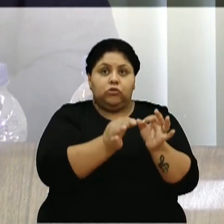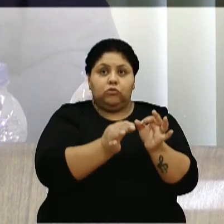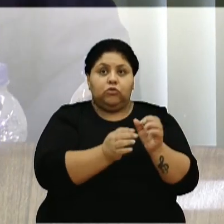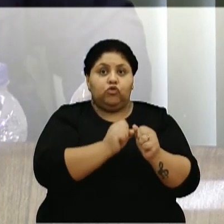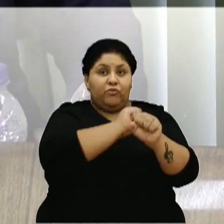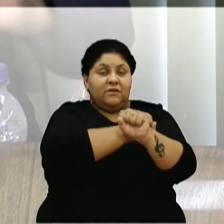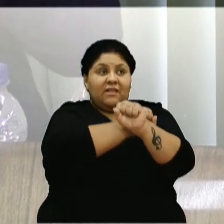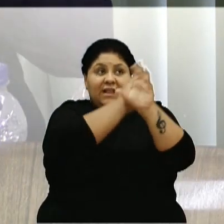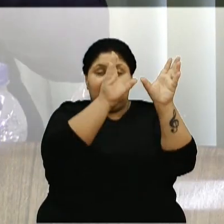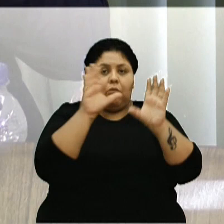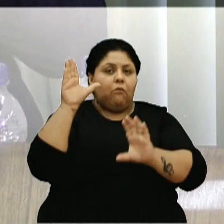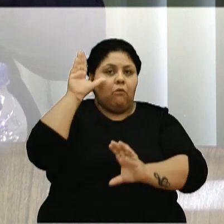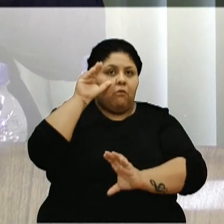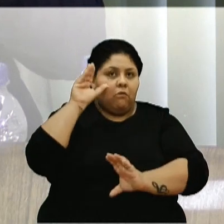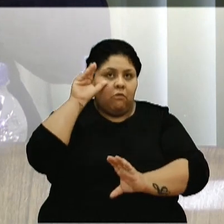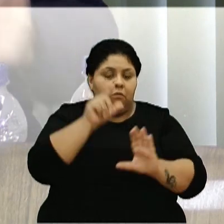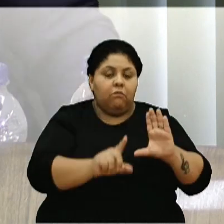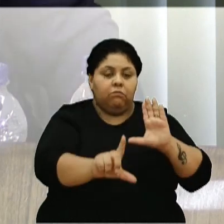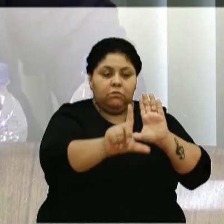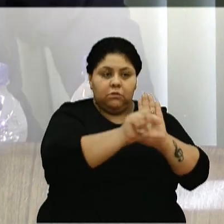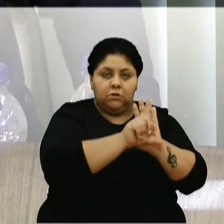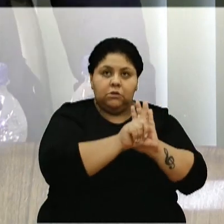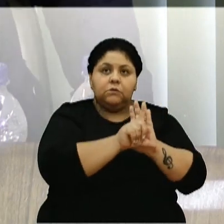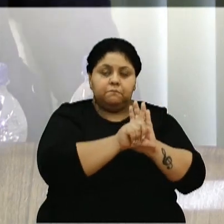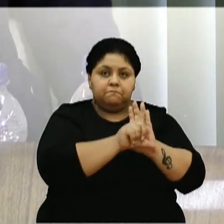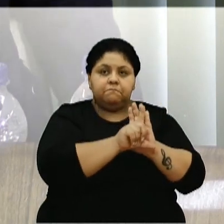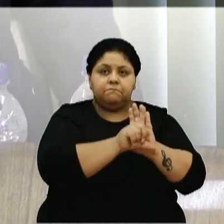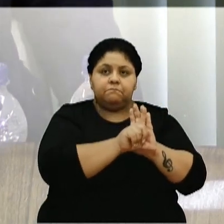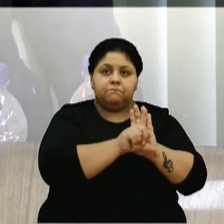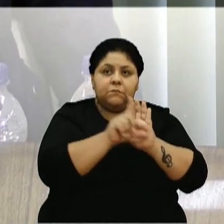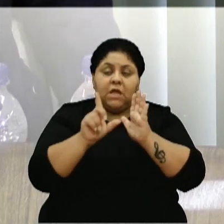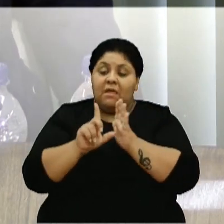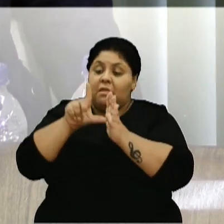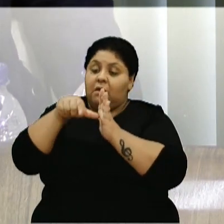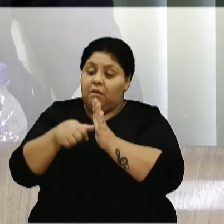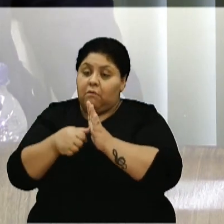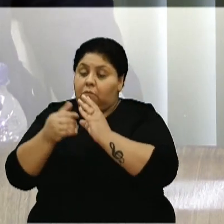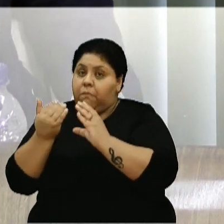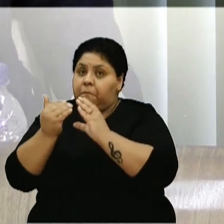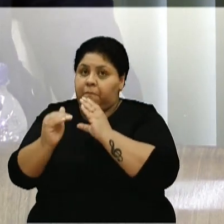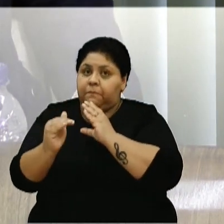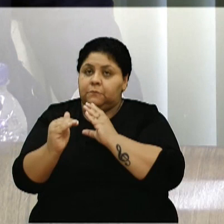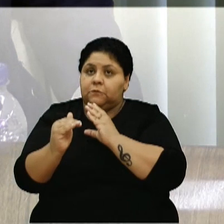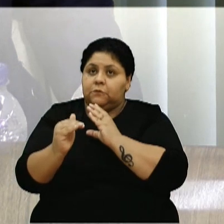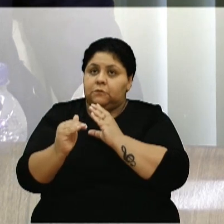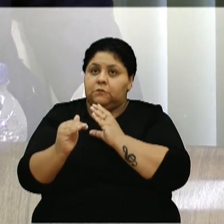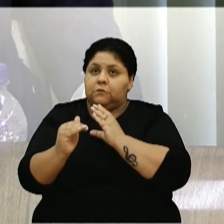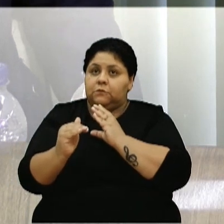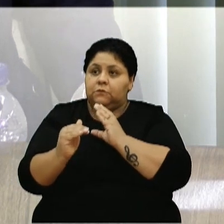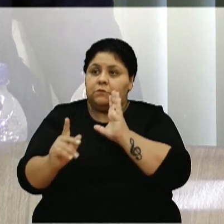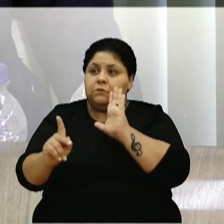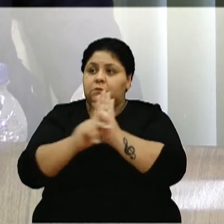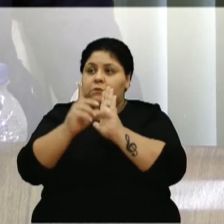de contas na observância das normas legais e regimentos e, após, encaminhará ao respectivo projeto